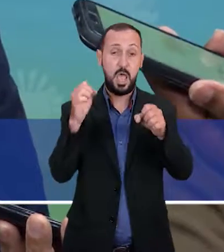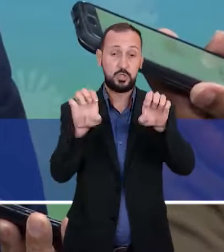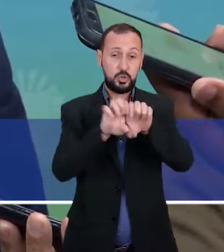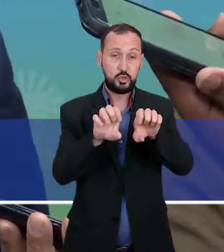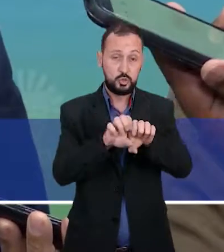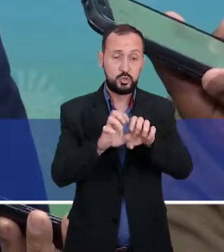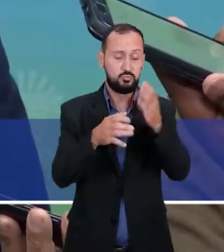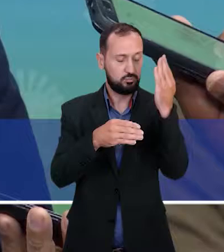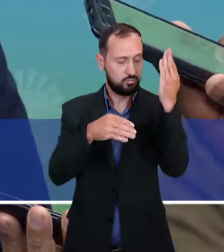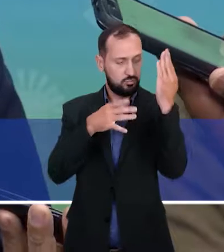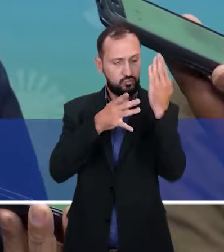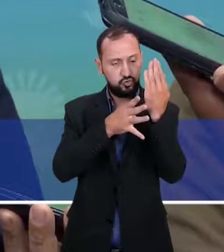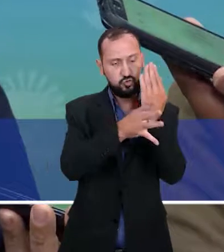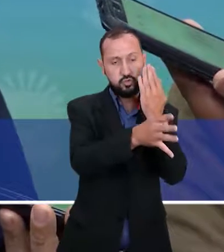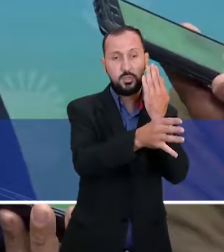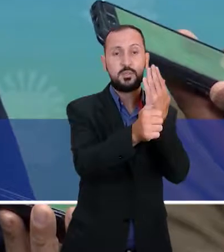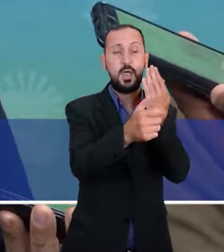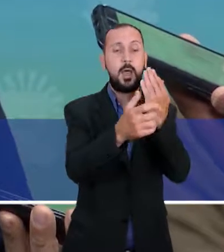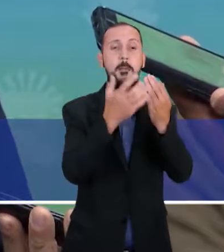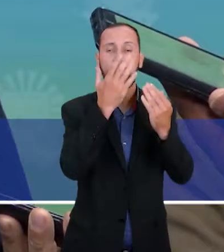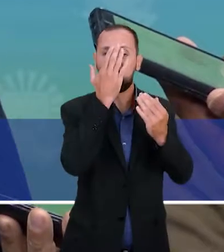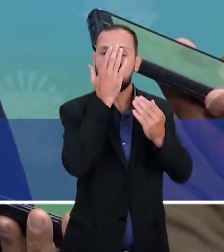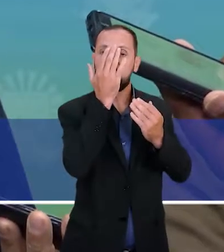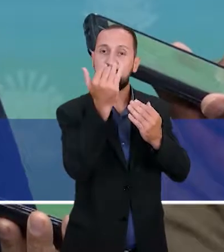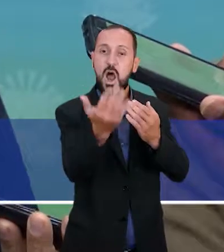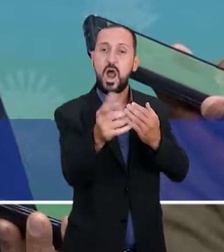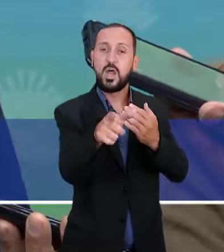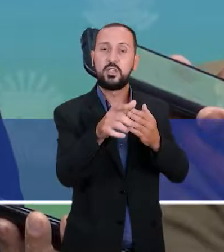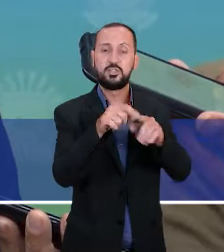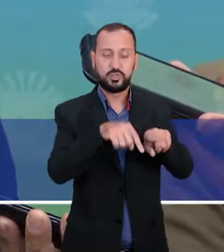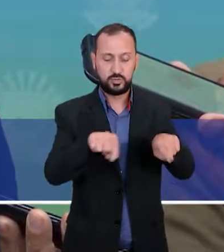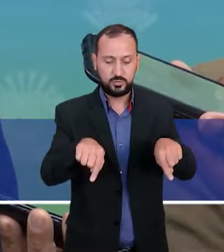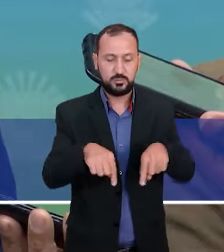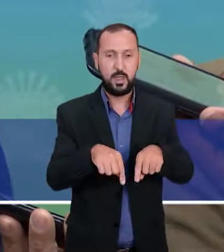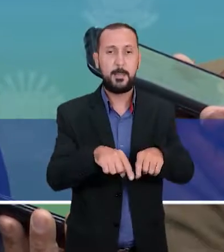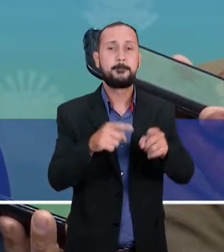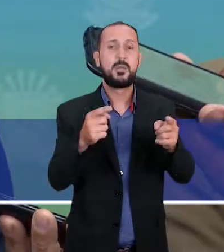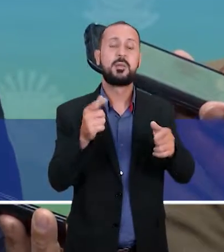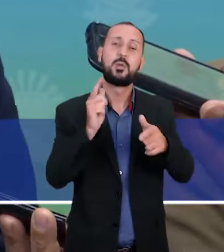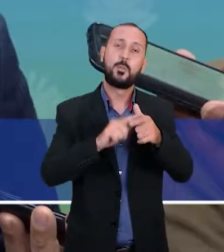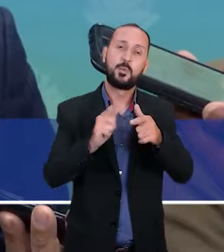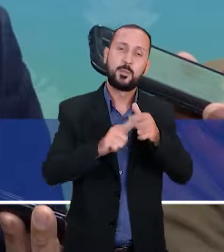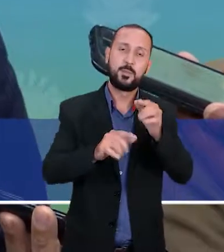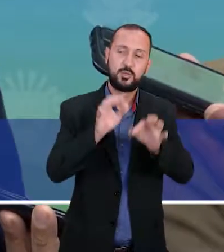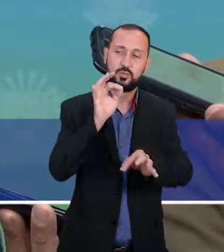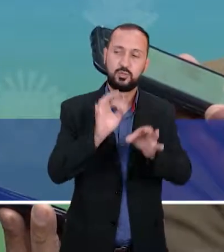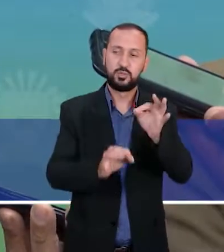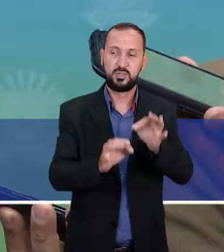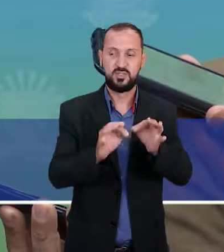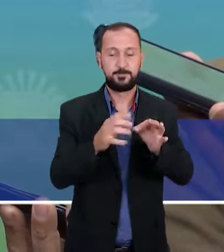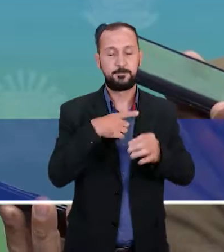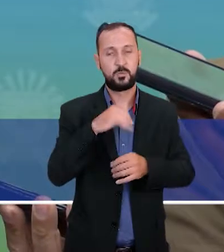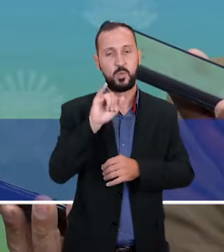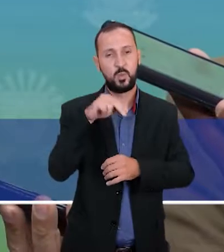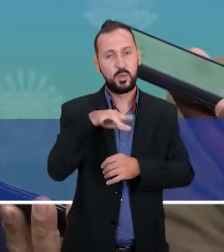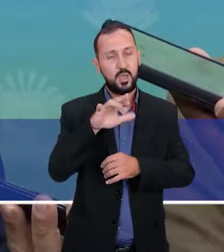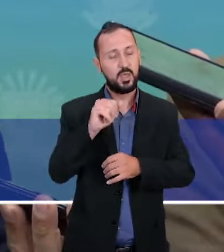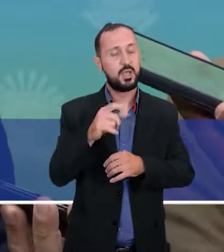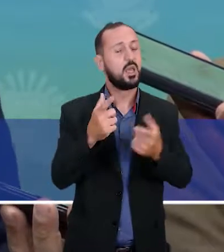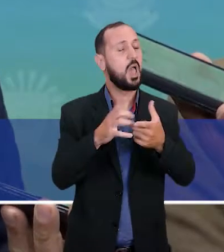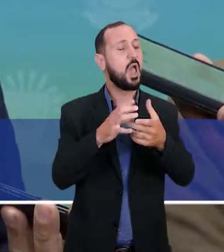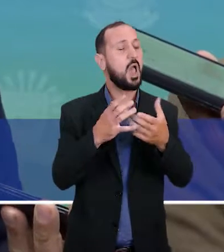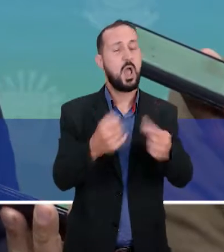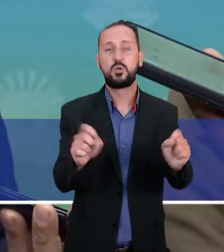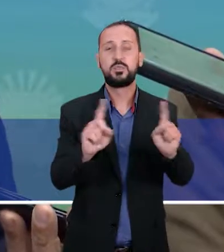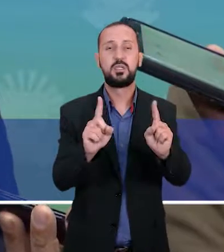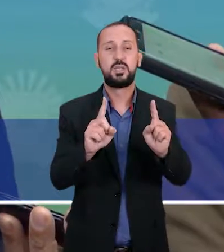infraestrutura, a energia passando na frente dos lotes. E por uma questão jurídica, o INCRA não autoriza